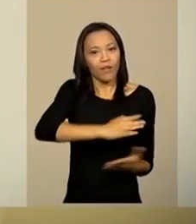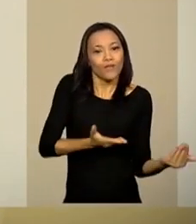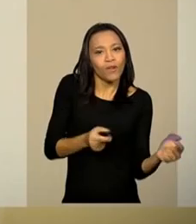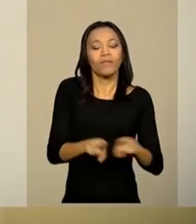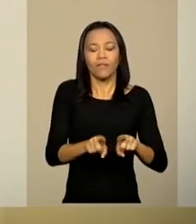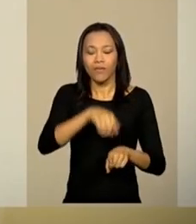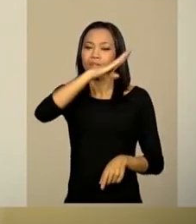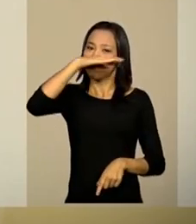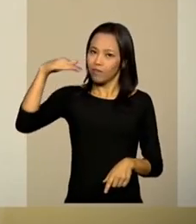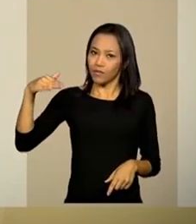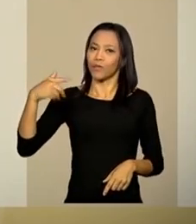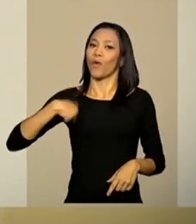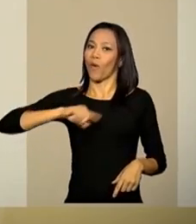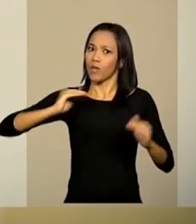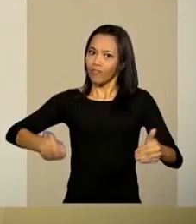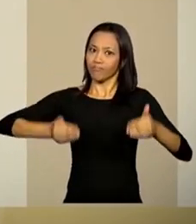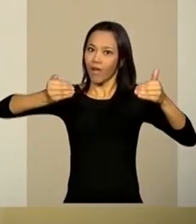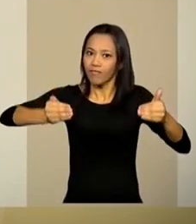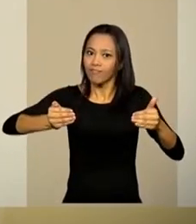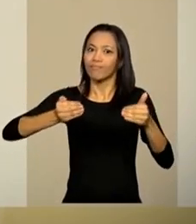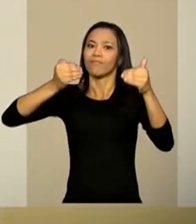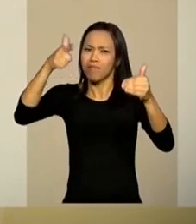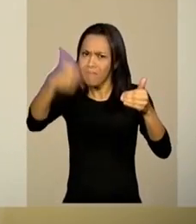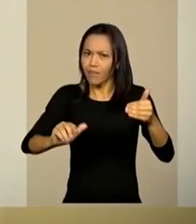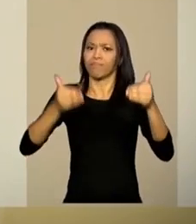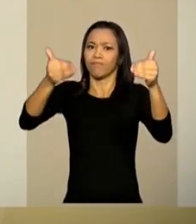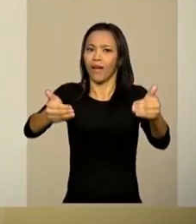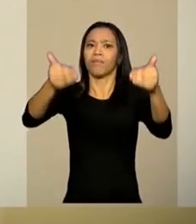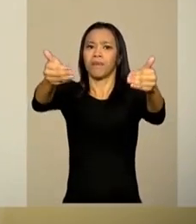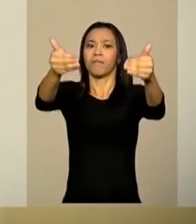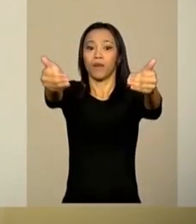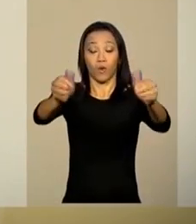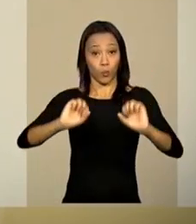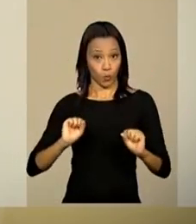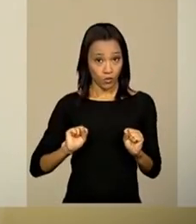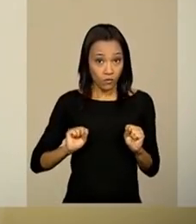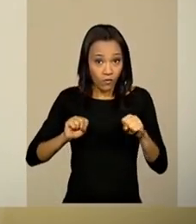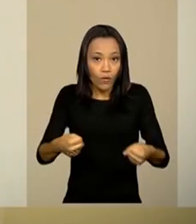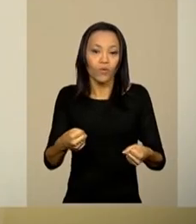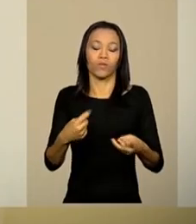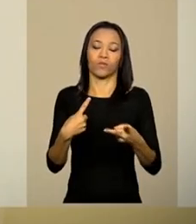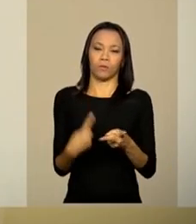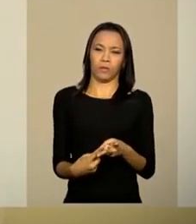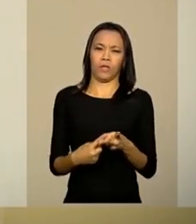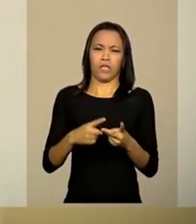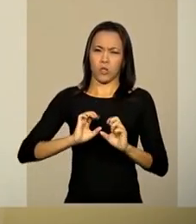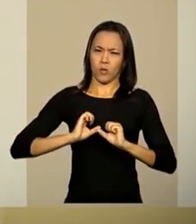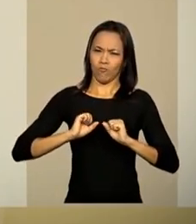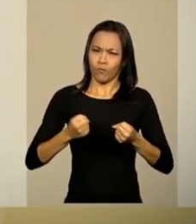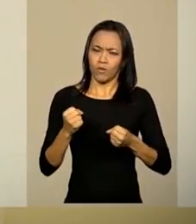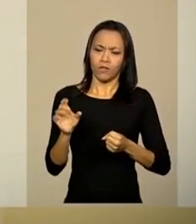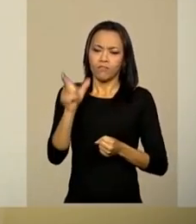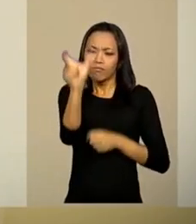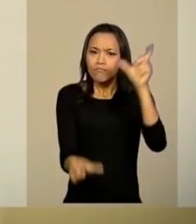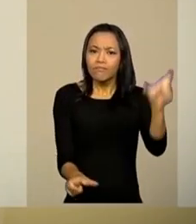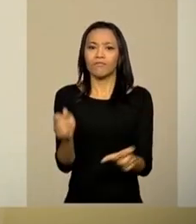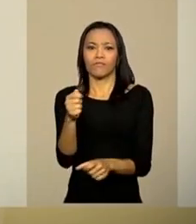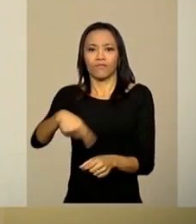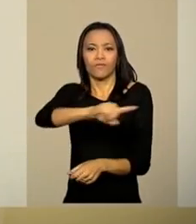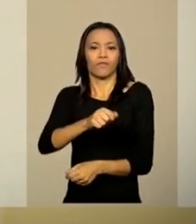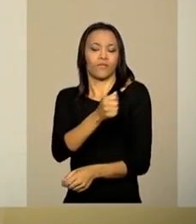adultos. Avançamos muito, mas vamos avançar mais. O esforço, a dedicação e o empenho dos estudantes